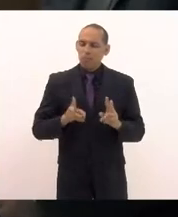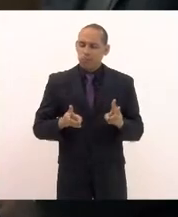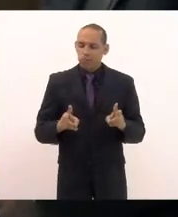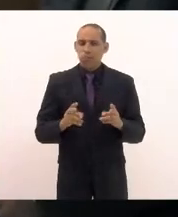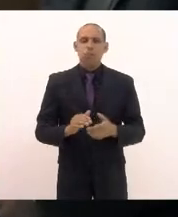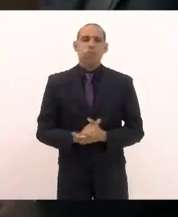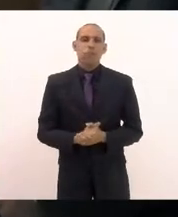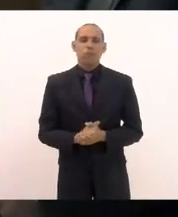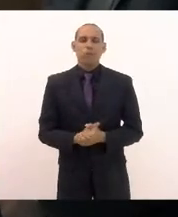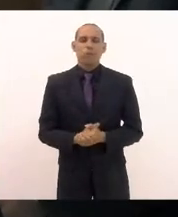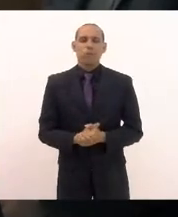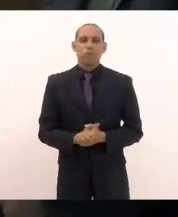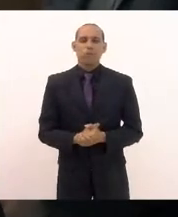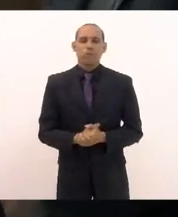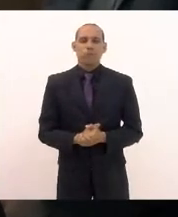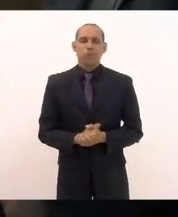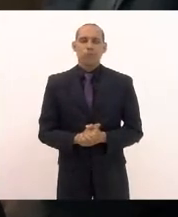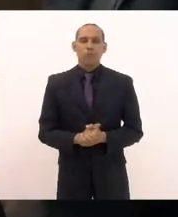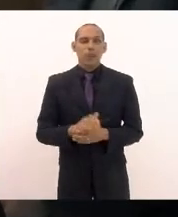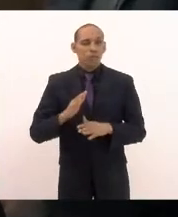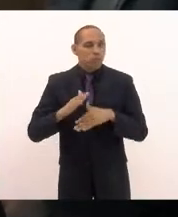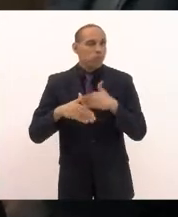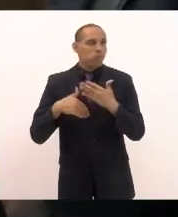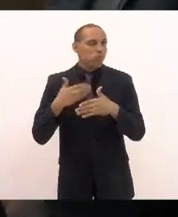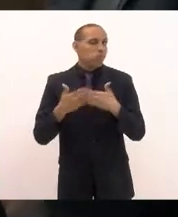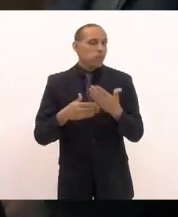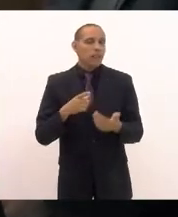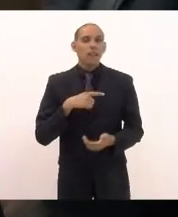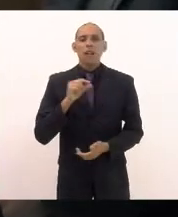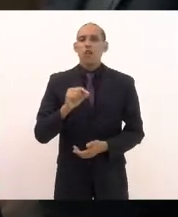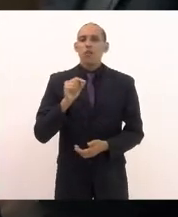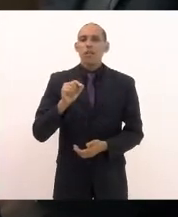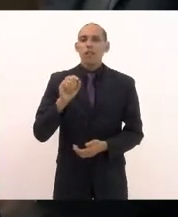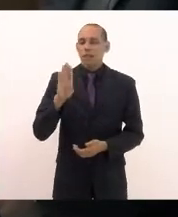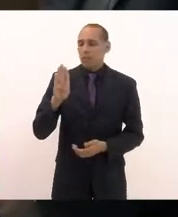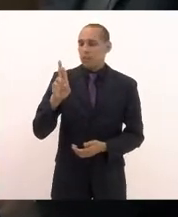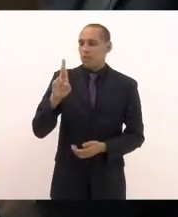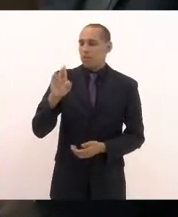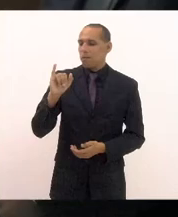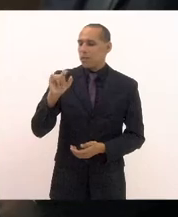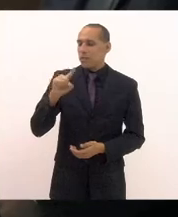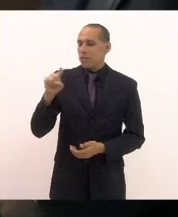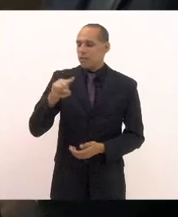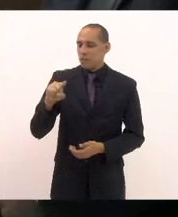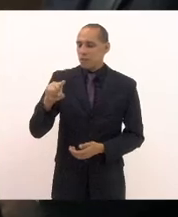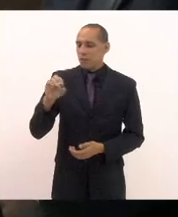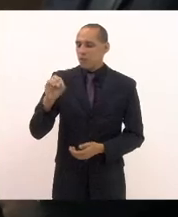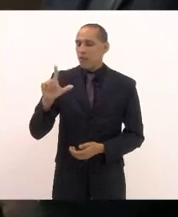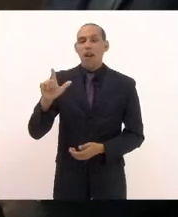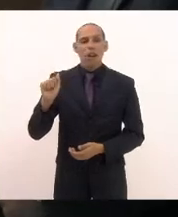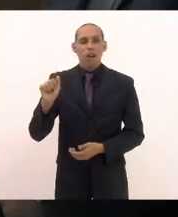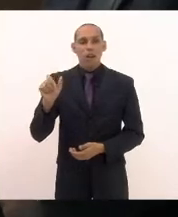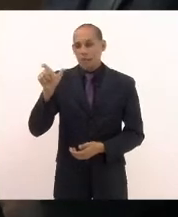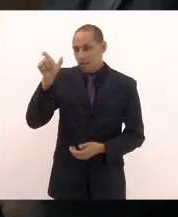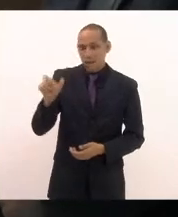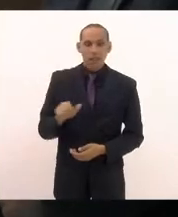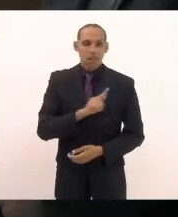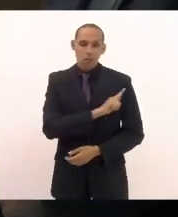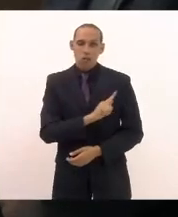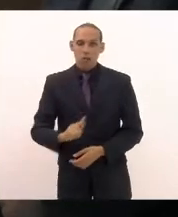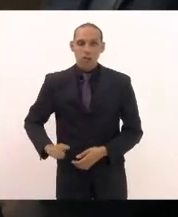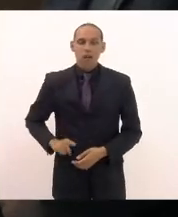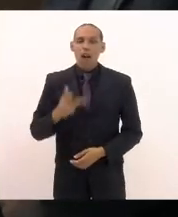então. Na sequência, nós temos Brizola. Enquanto governador, ele disse o